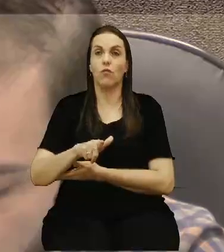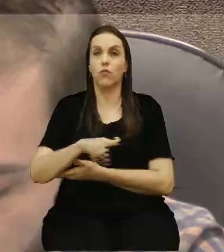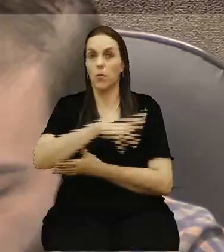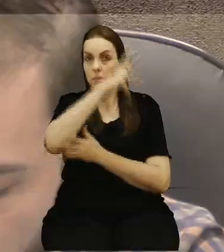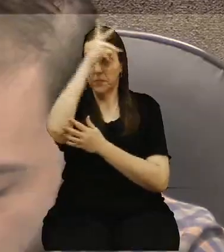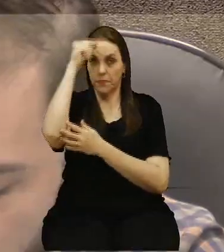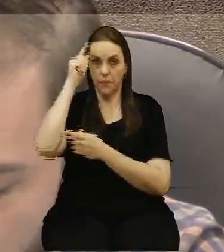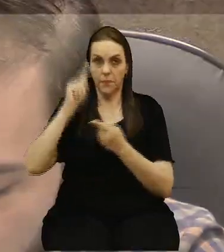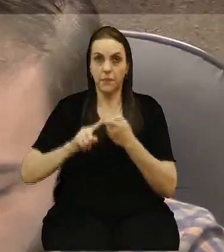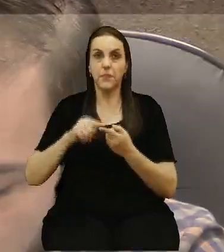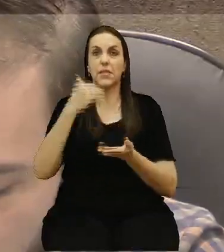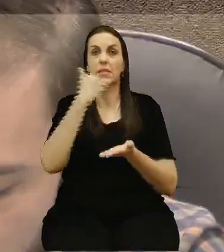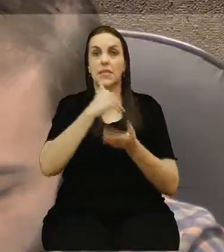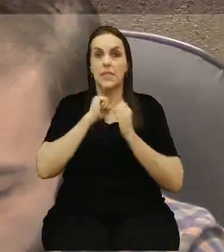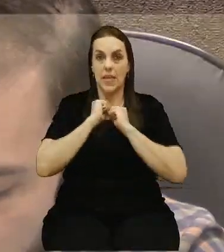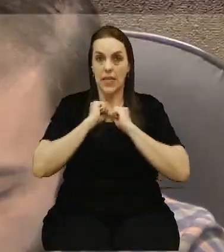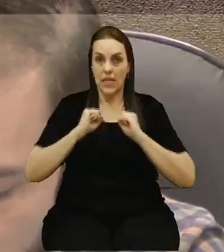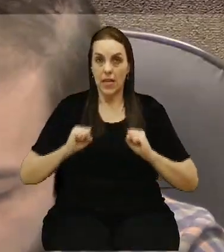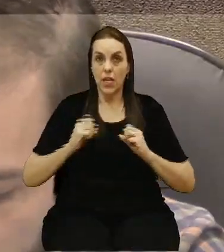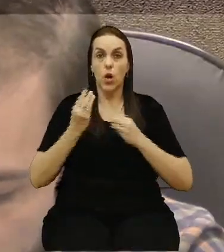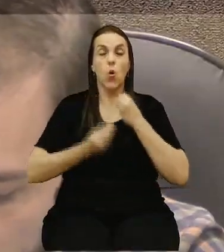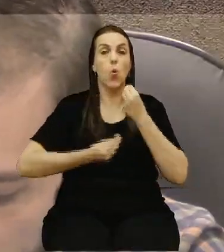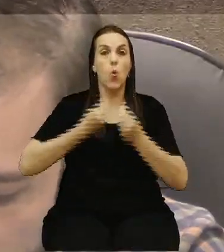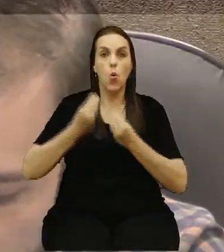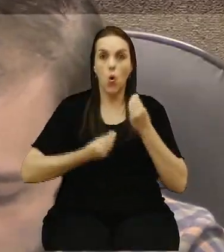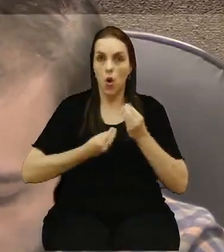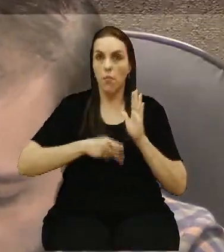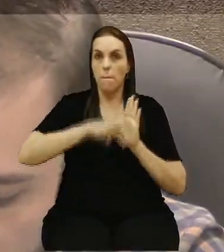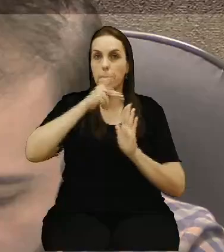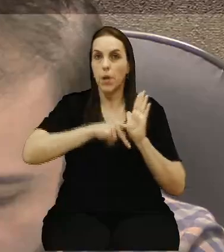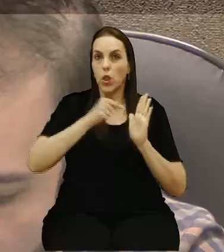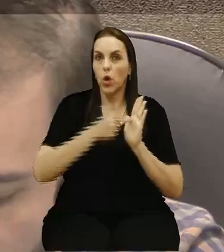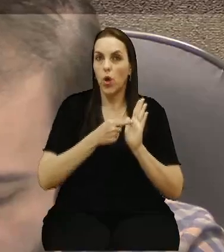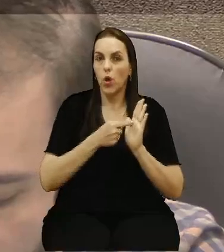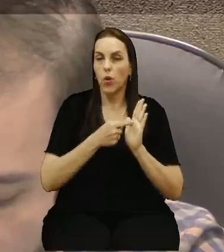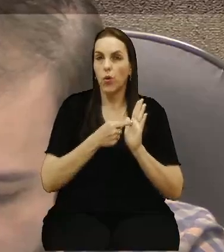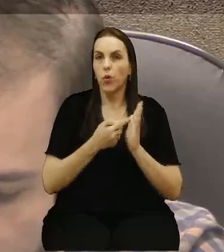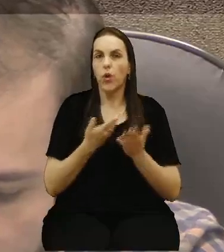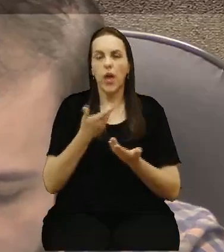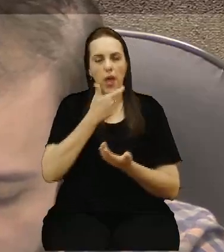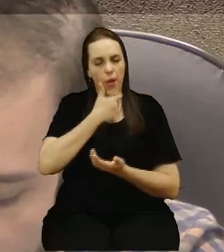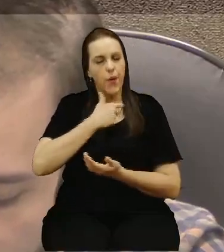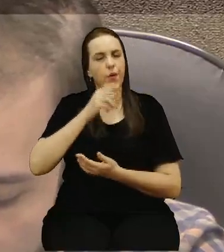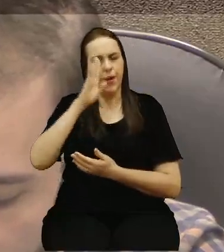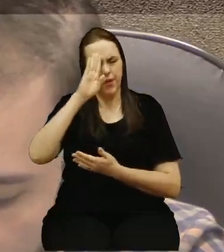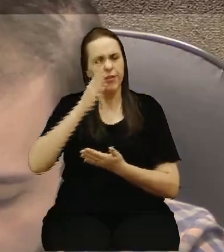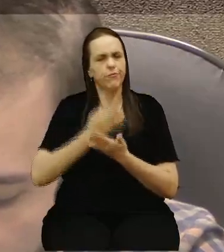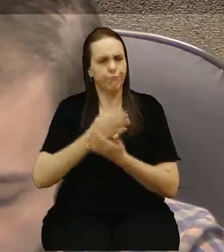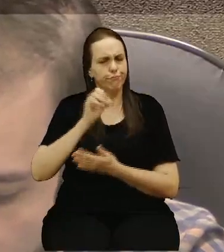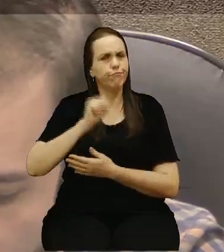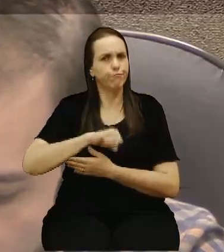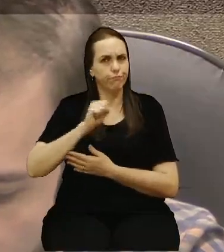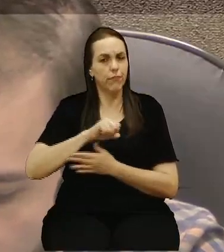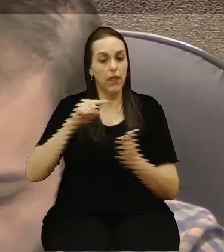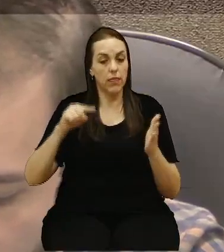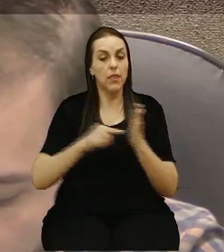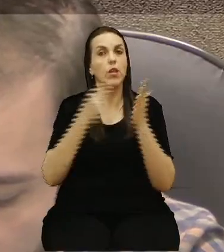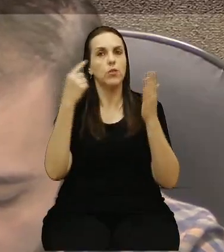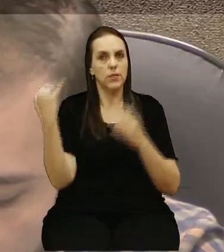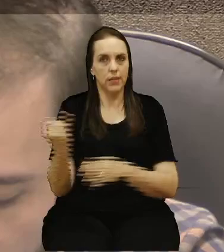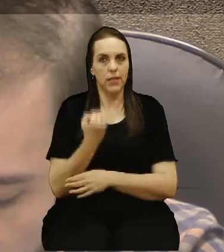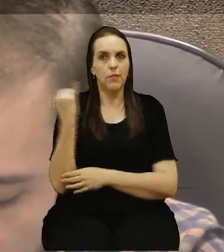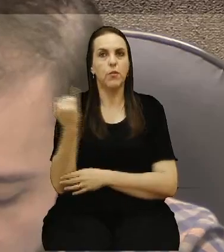das secretarias, de que maneira que tem esses protocolos. Então, eu acredito, sim, que essa denúncia foi muito